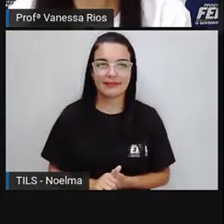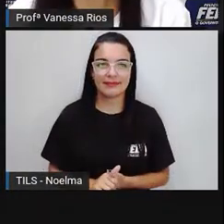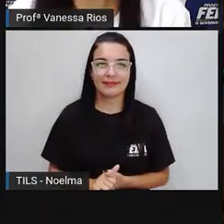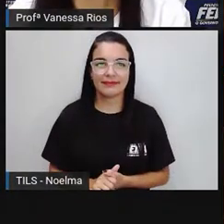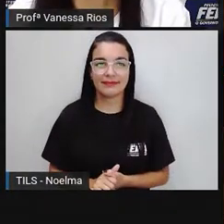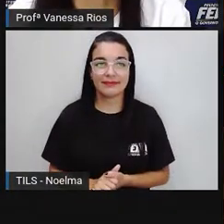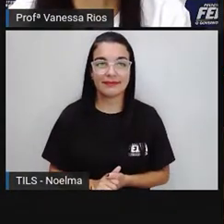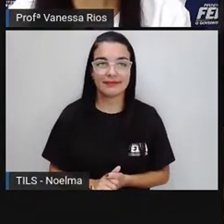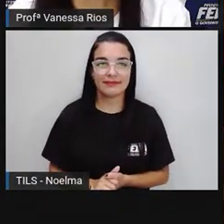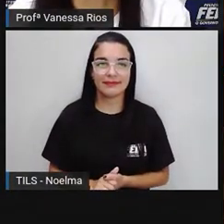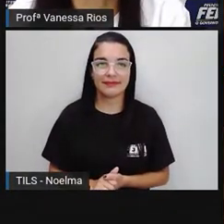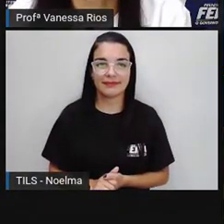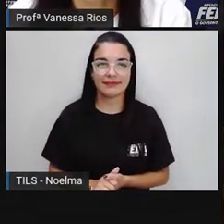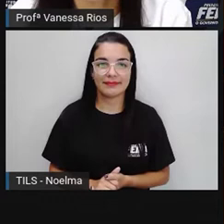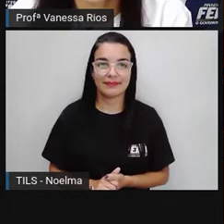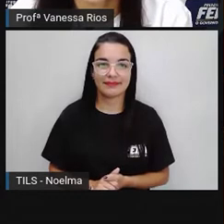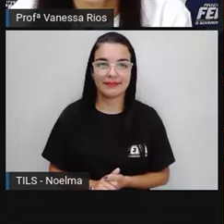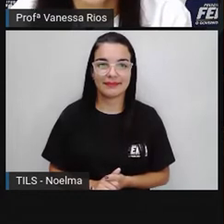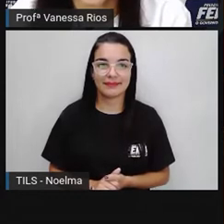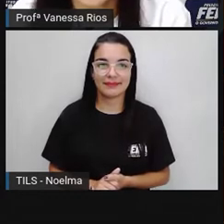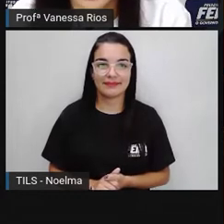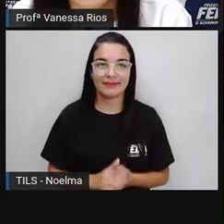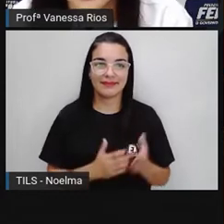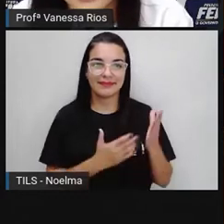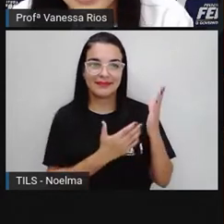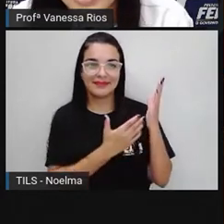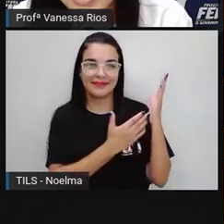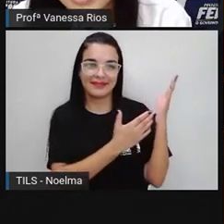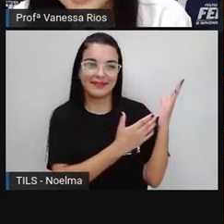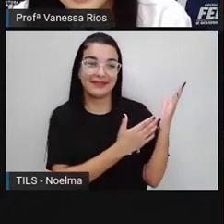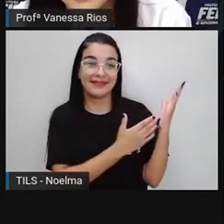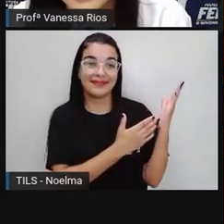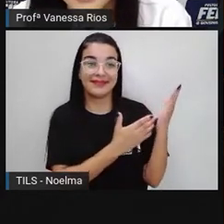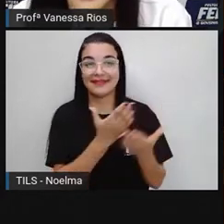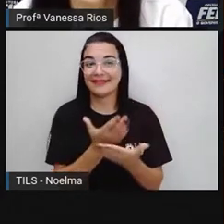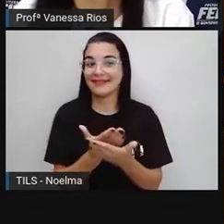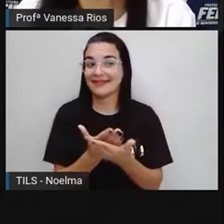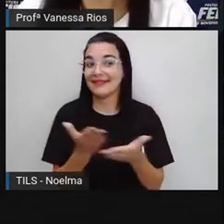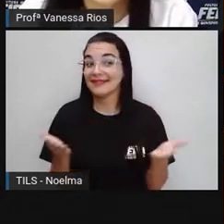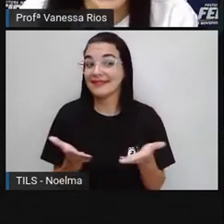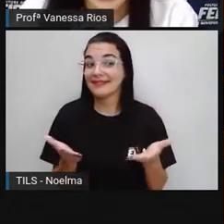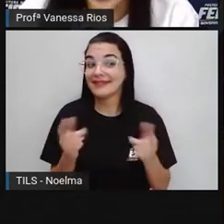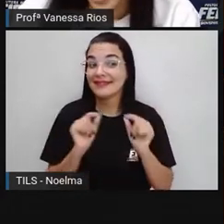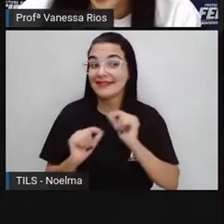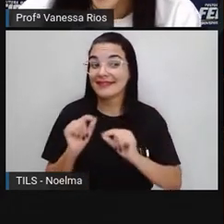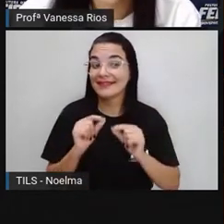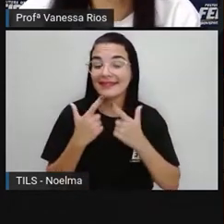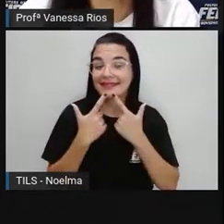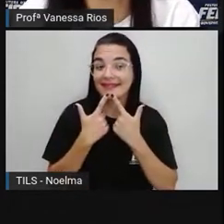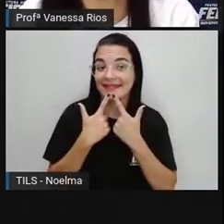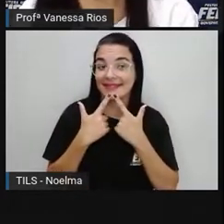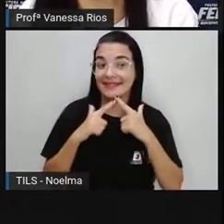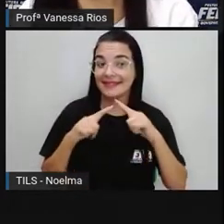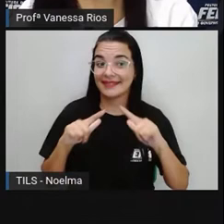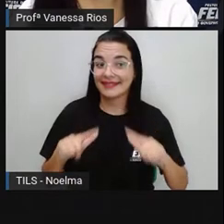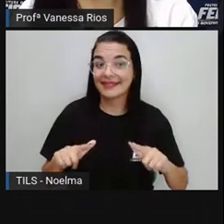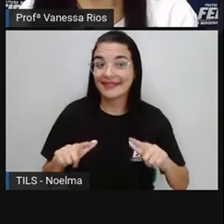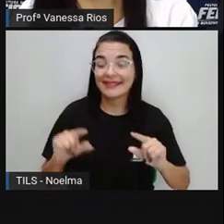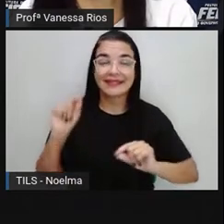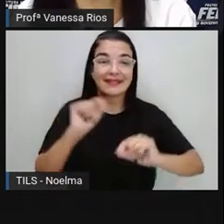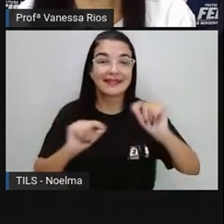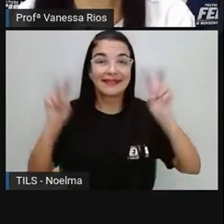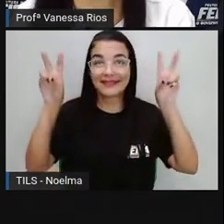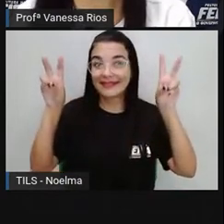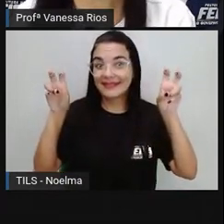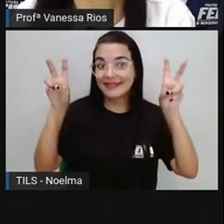Então, olhem só, turma. Nossa aula agora é de linguagens, e nessa aula de